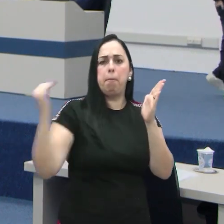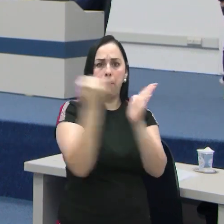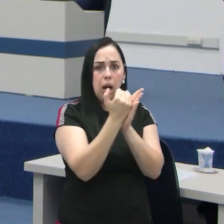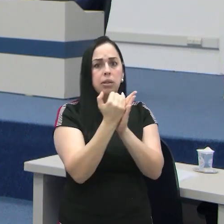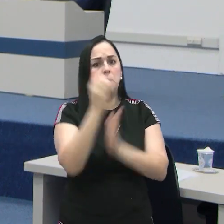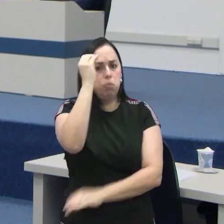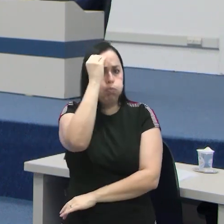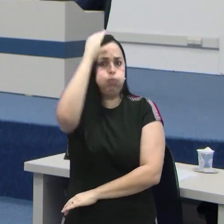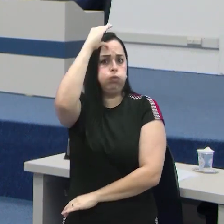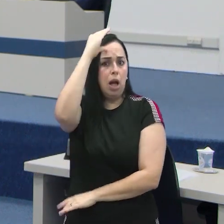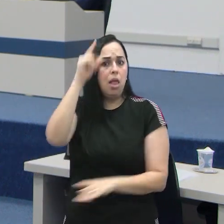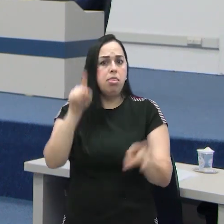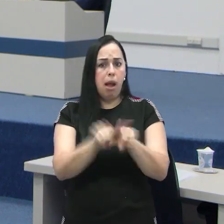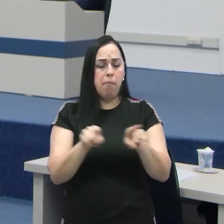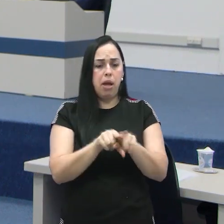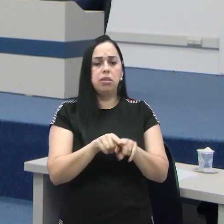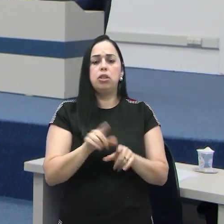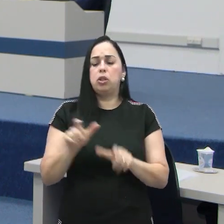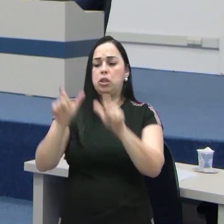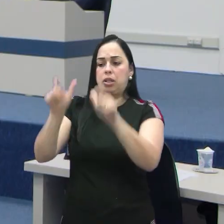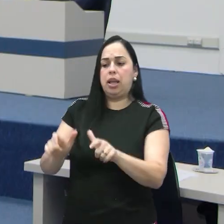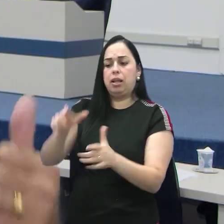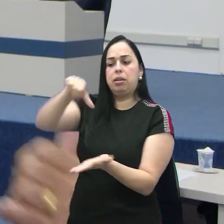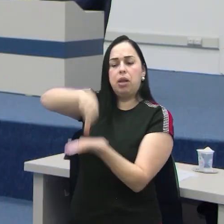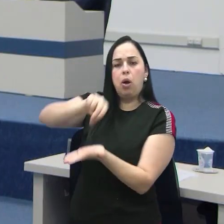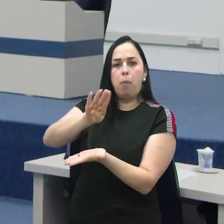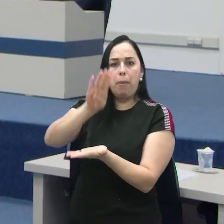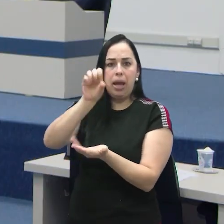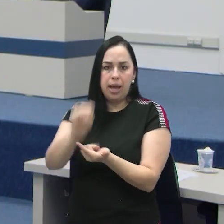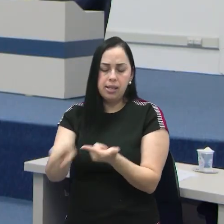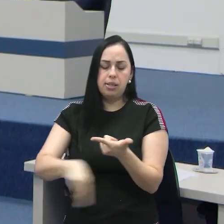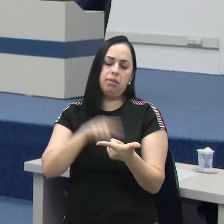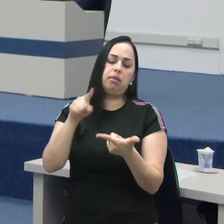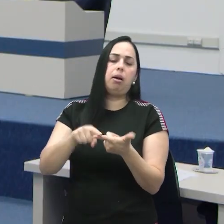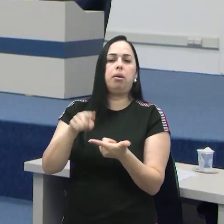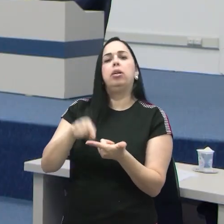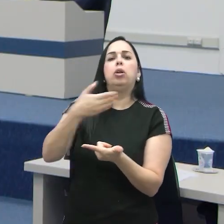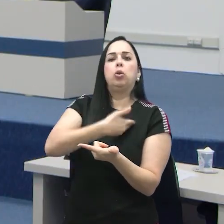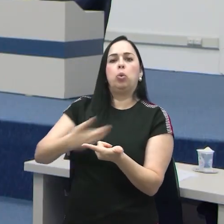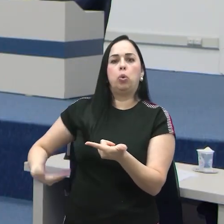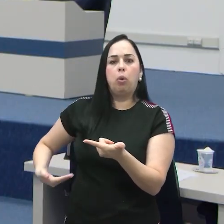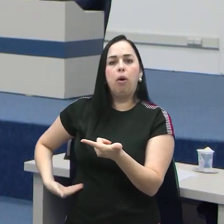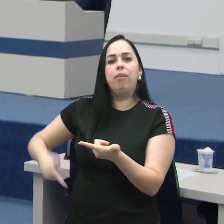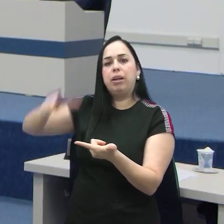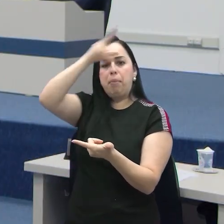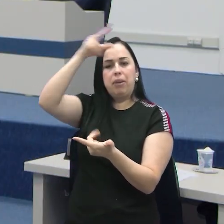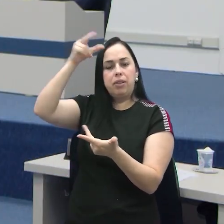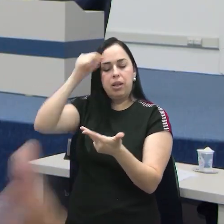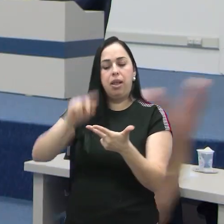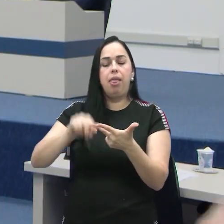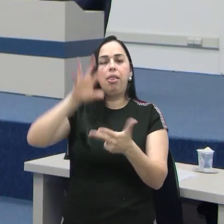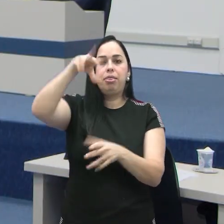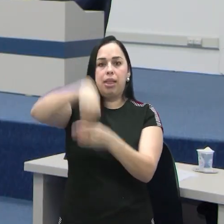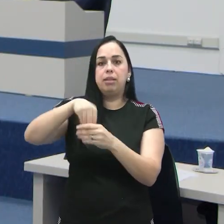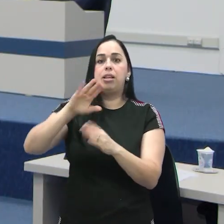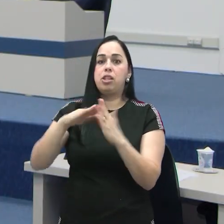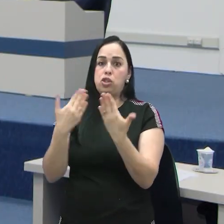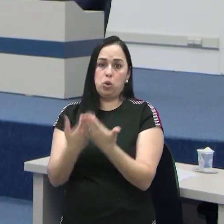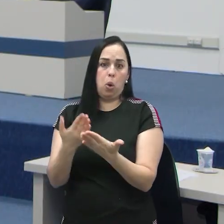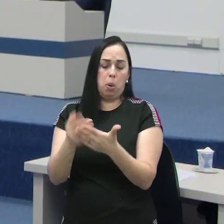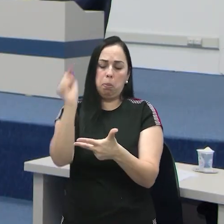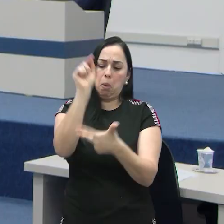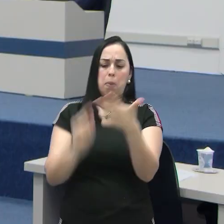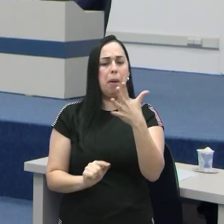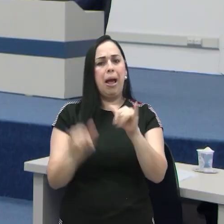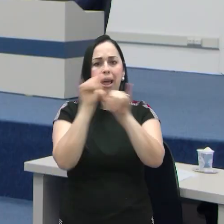mais conscientes, e dentro dos próprios públicos, nas UBSs, no próprio Paço Municipal, nas escolas, trabalhando com os